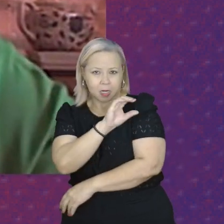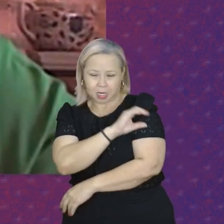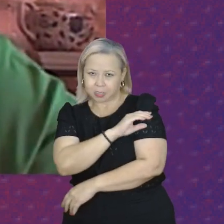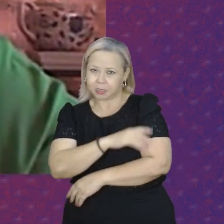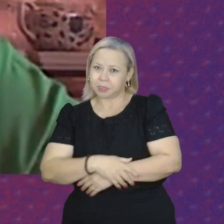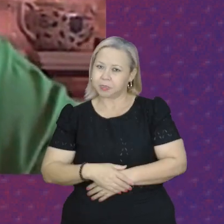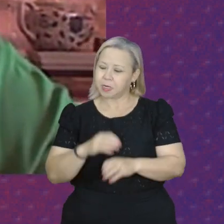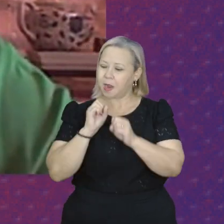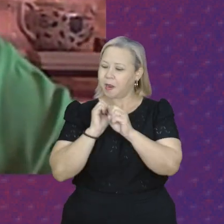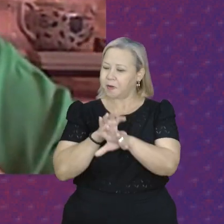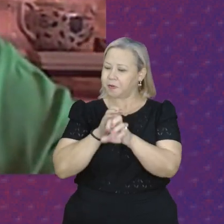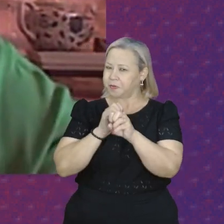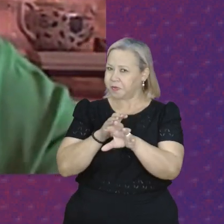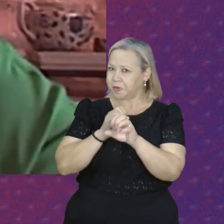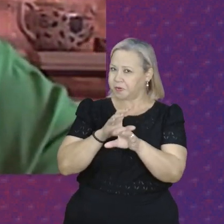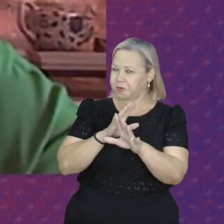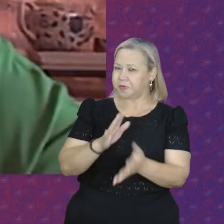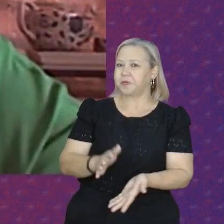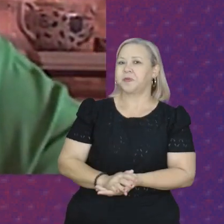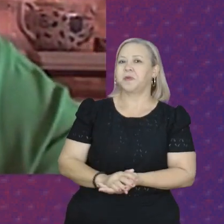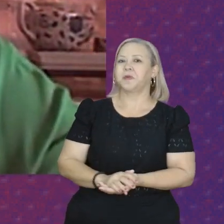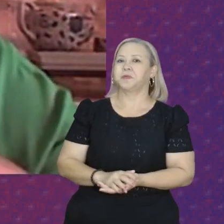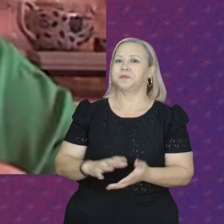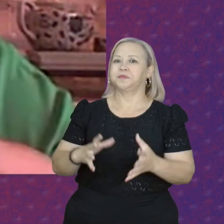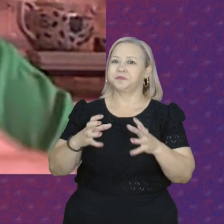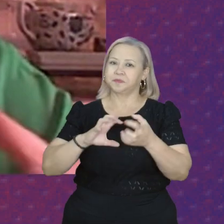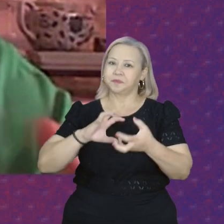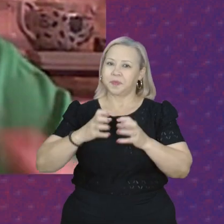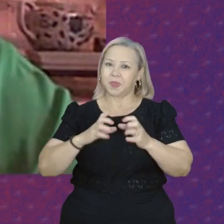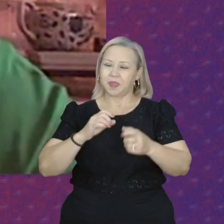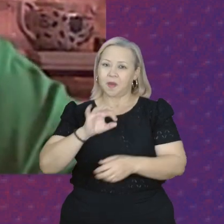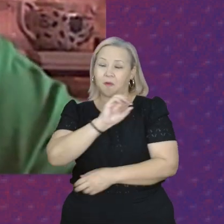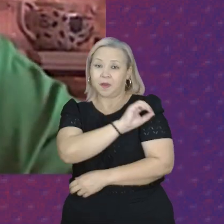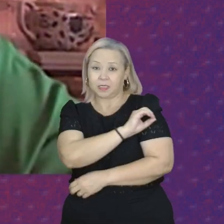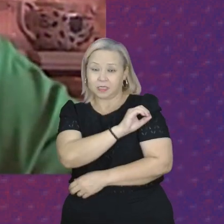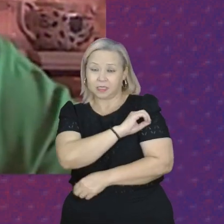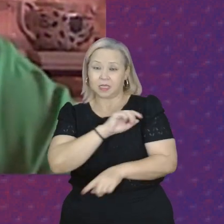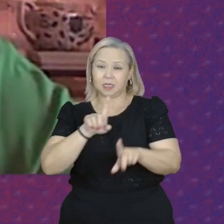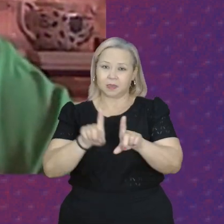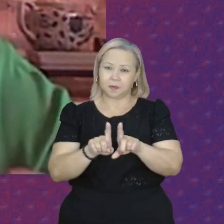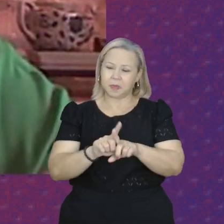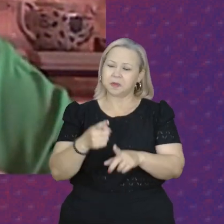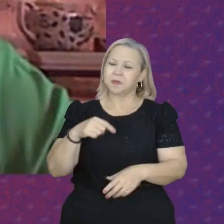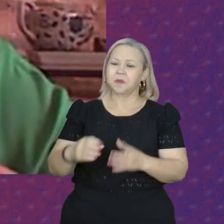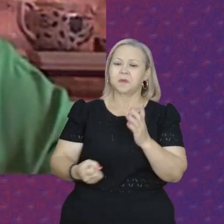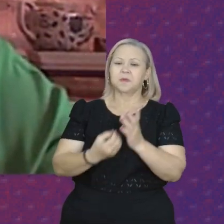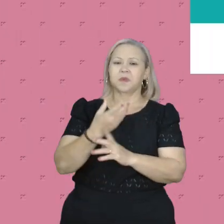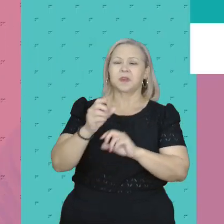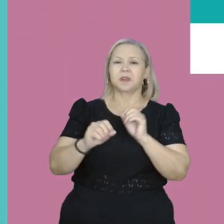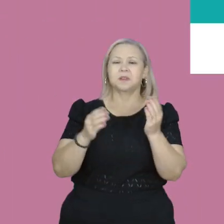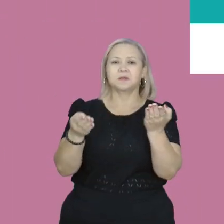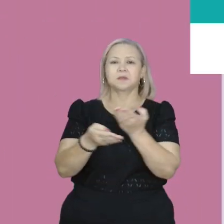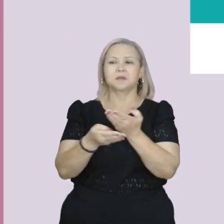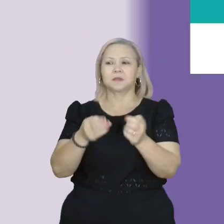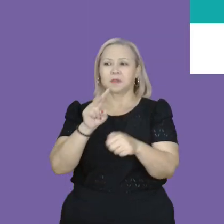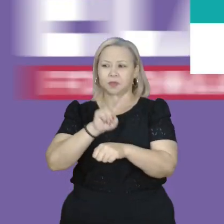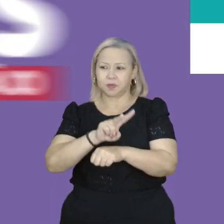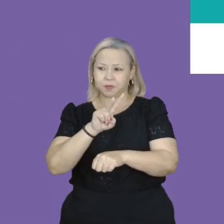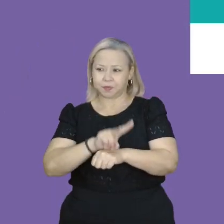os educadores, oficineiros. E assim nós fomos, né, criando essa rede de